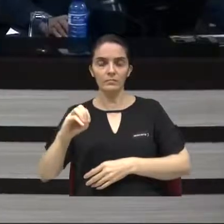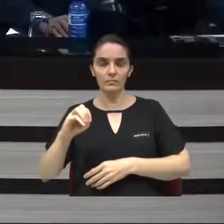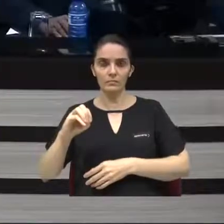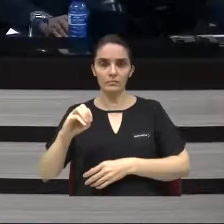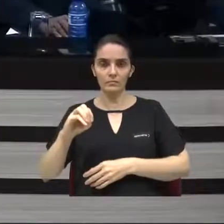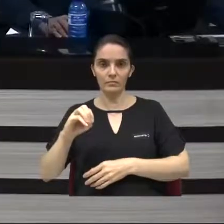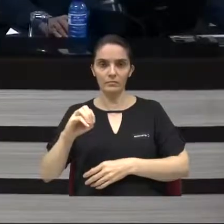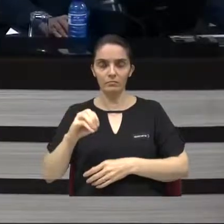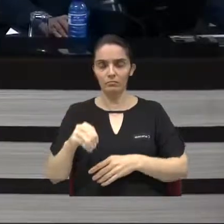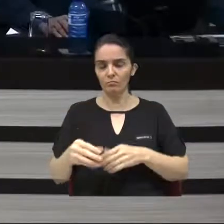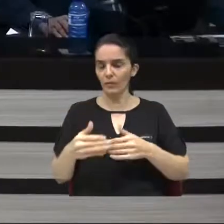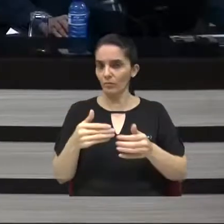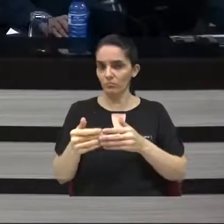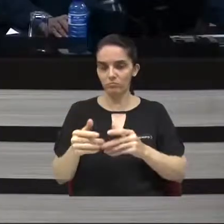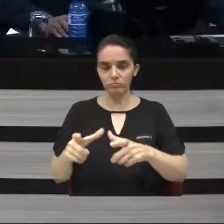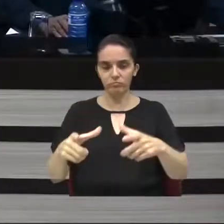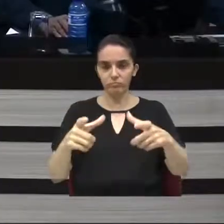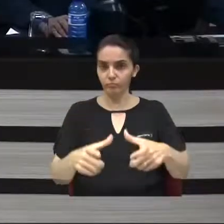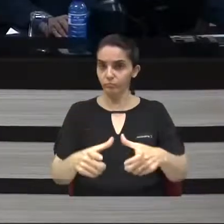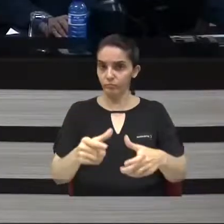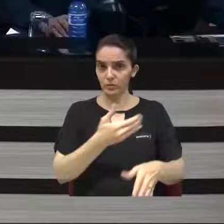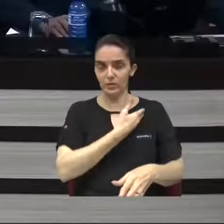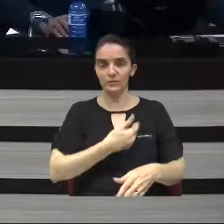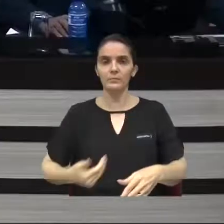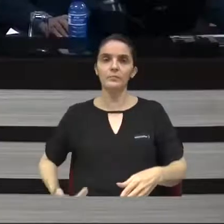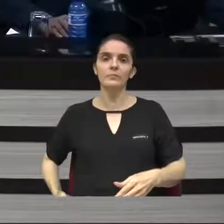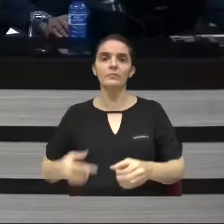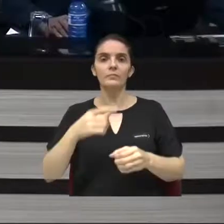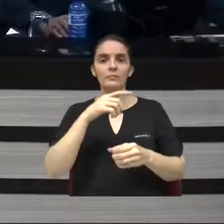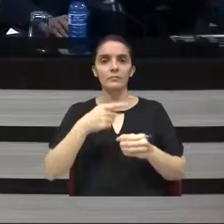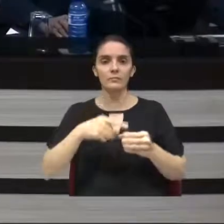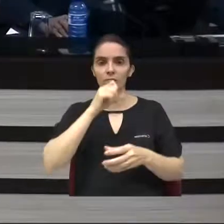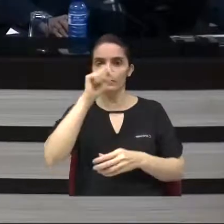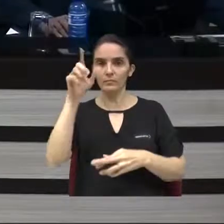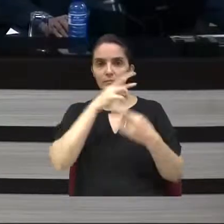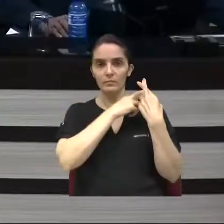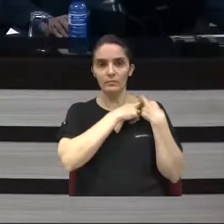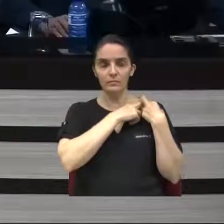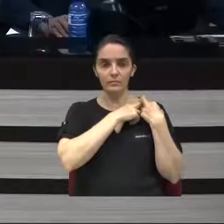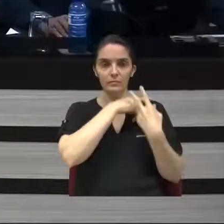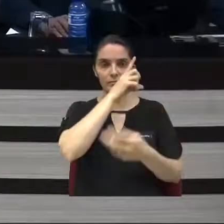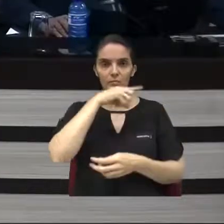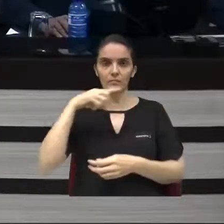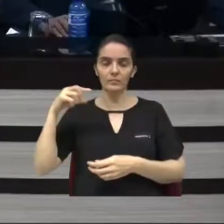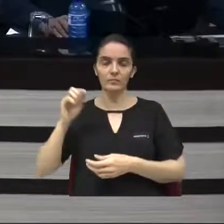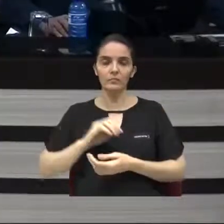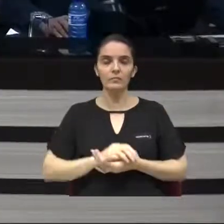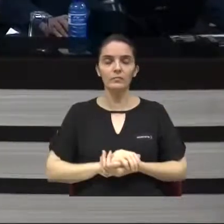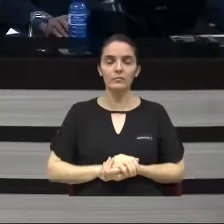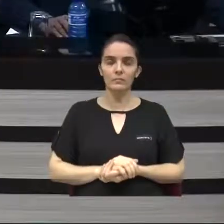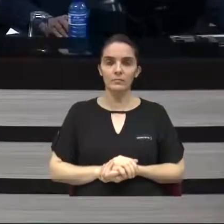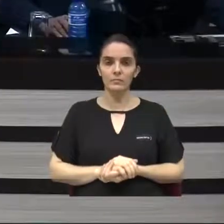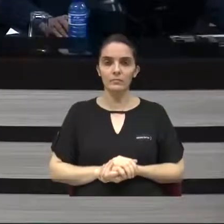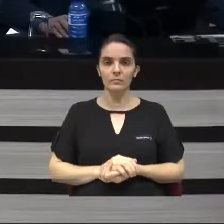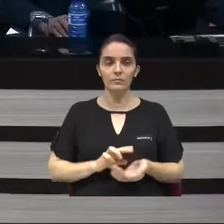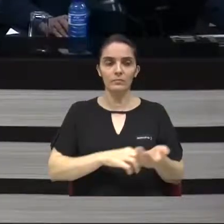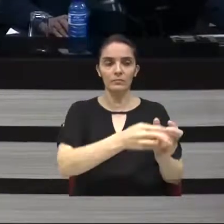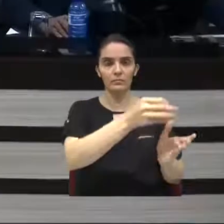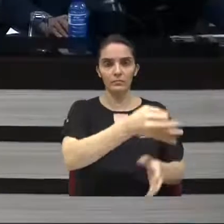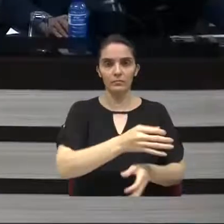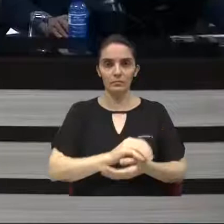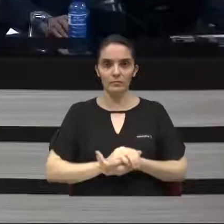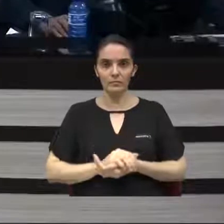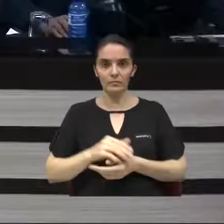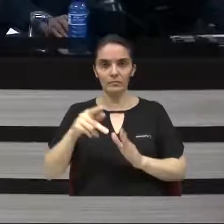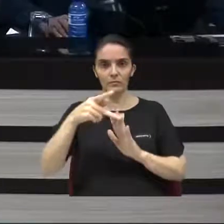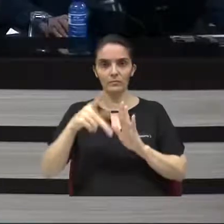de lazer ou locadouro público no município de Limeira. Autoria, vereadora doutora Mayra Costa. Às comissões.